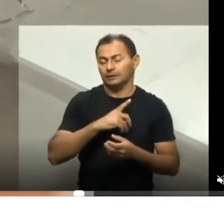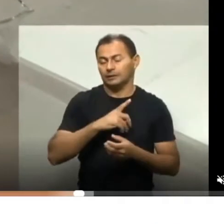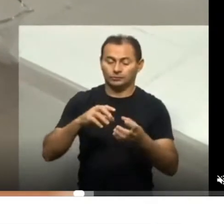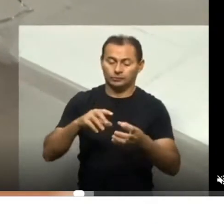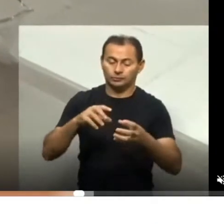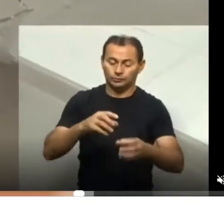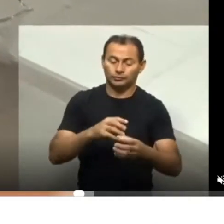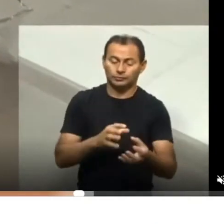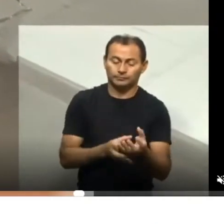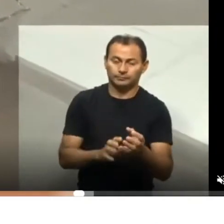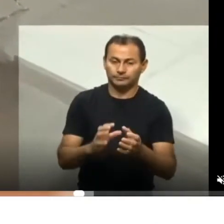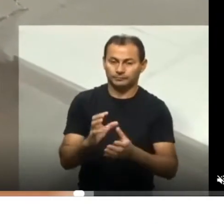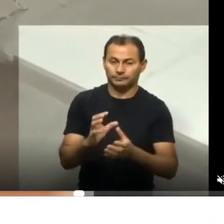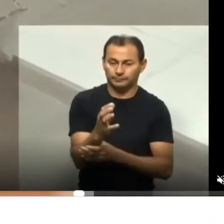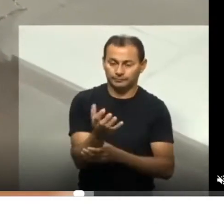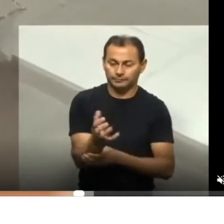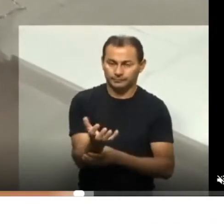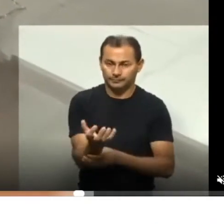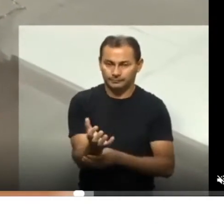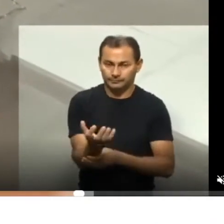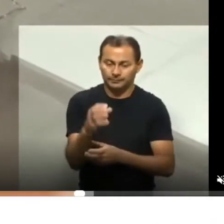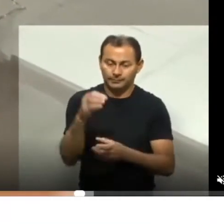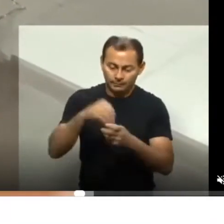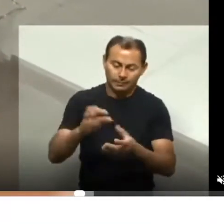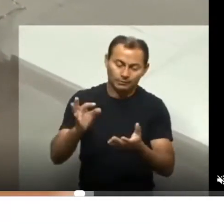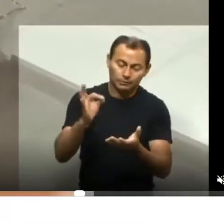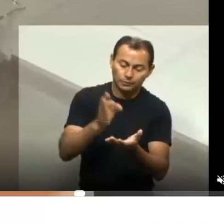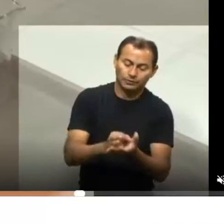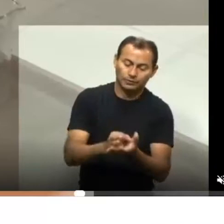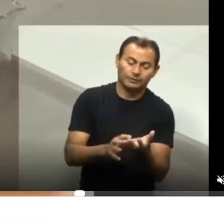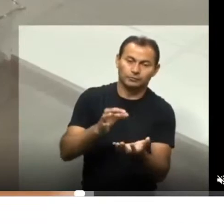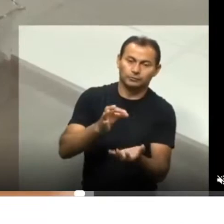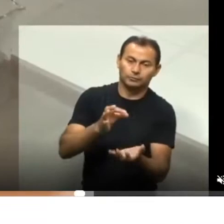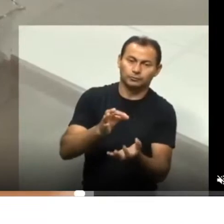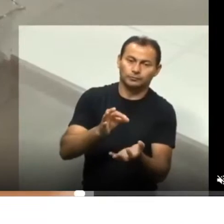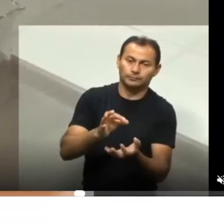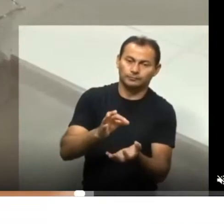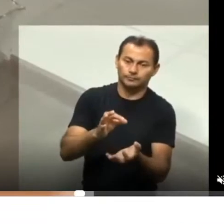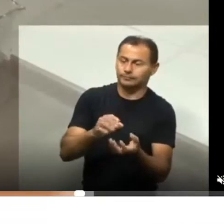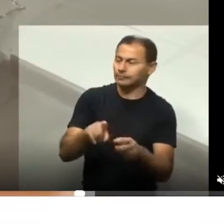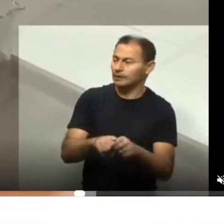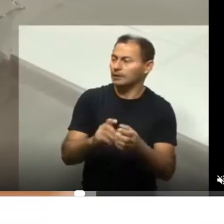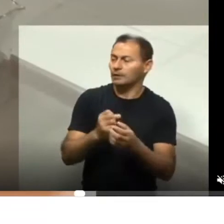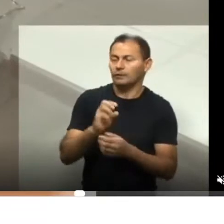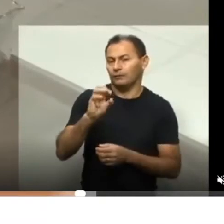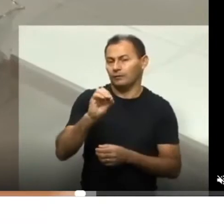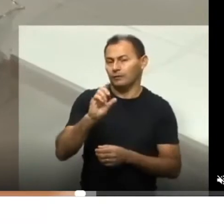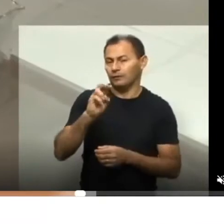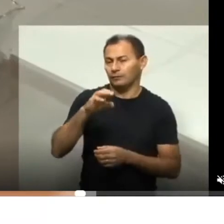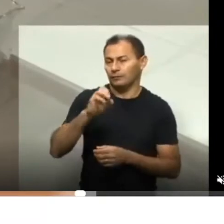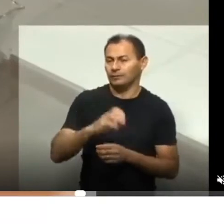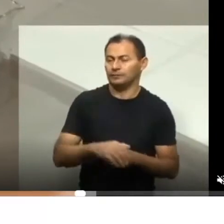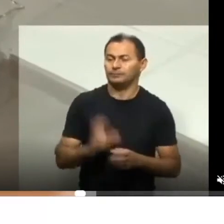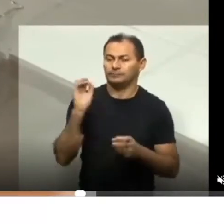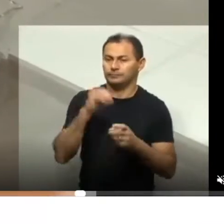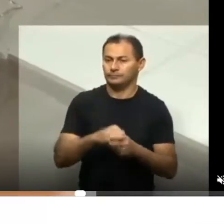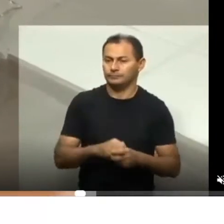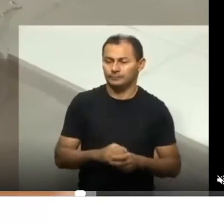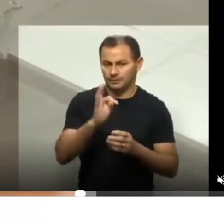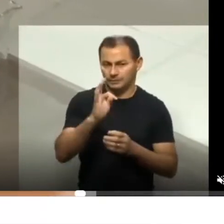mais eficaz. Pode mexer com o bastão, ou melhor, se tivesse o agitador, né? O agitador também, ele auxilia muito.